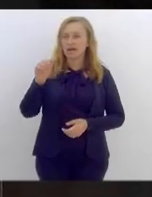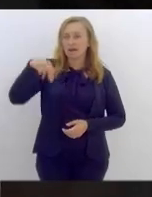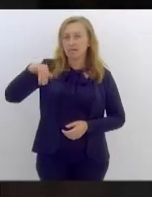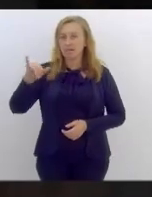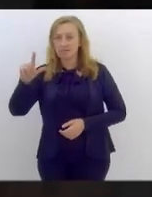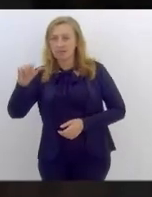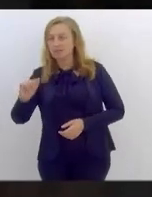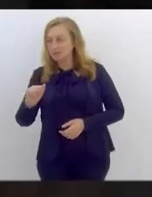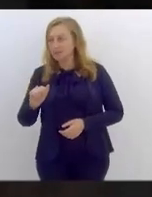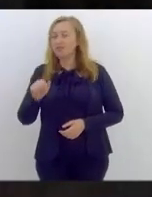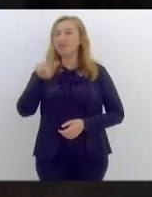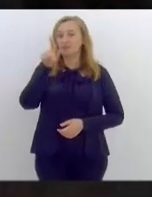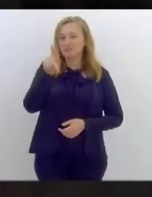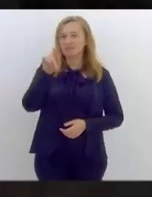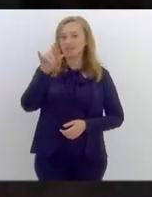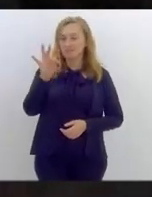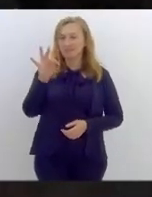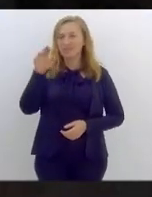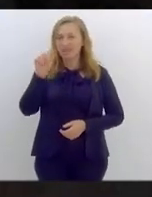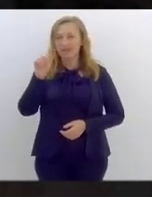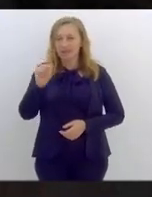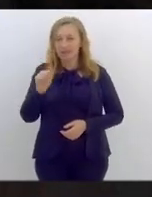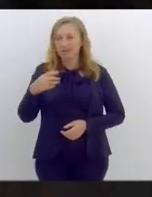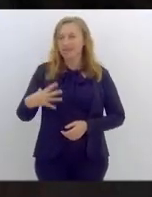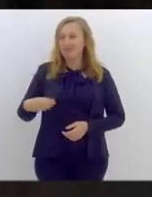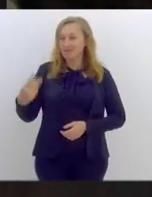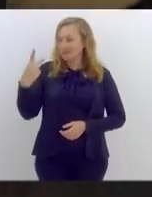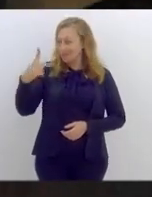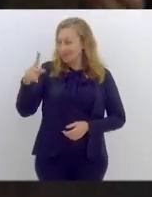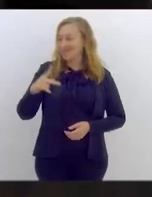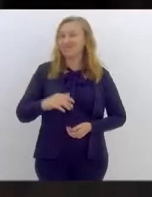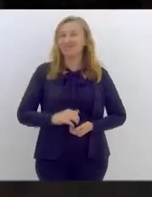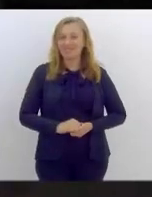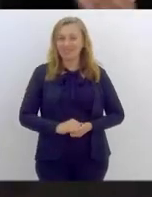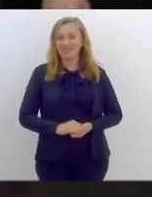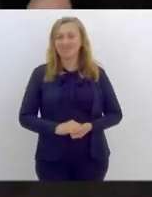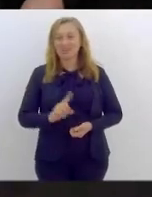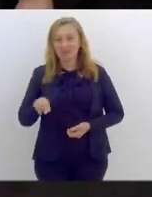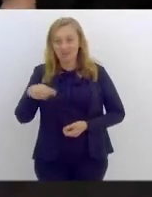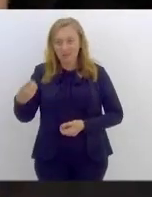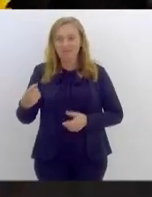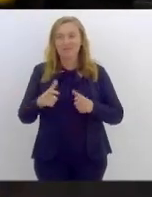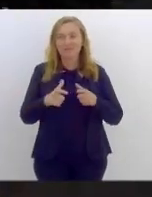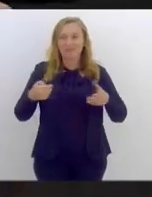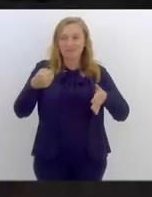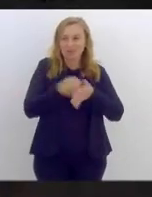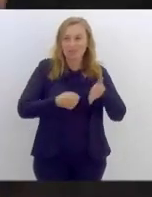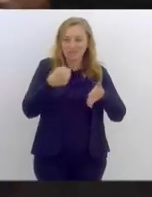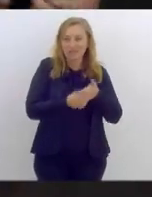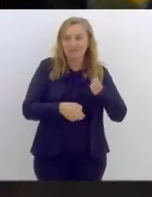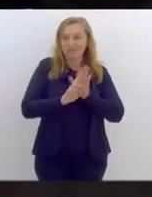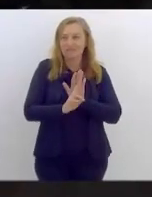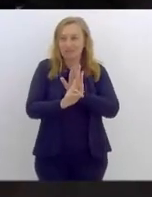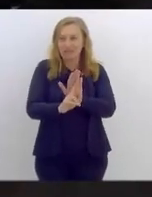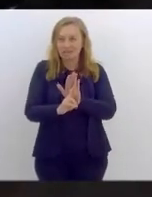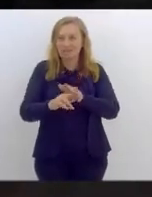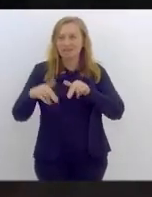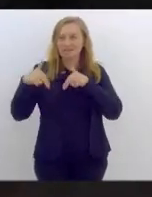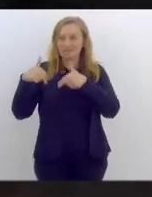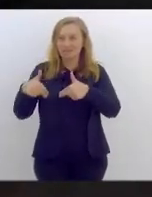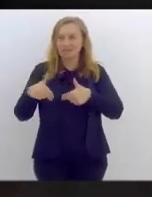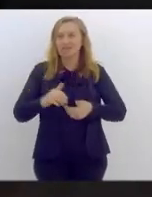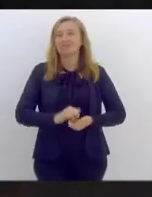que coincidentemente vem a ser a filha dele, outra grande lutadora, representante,